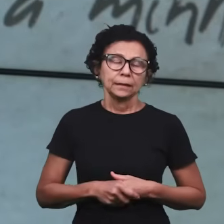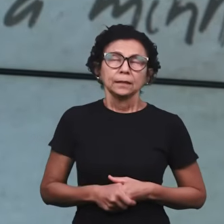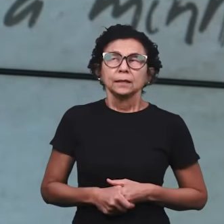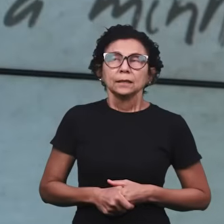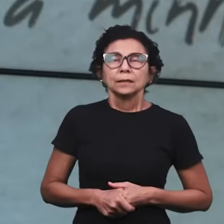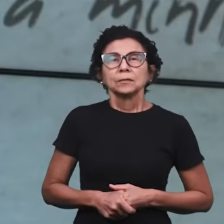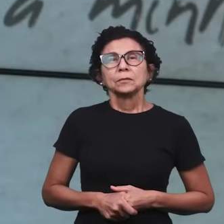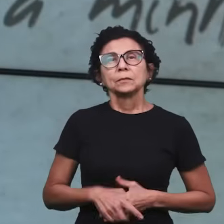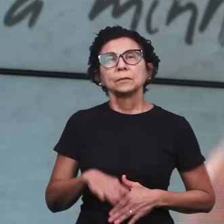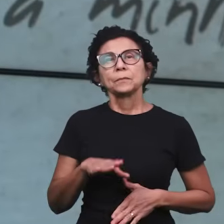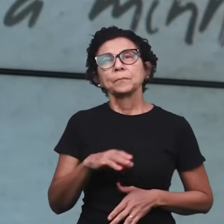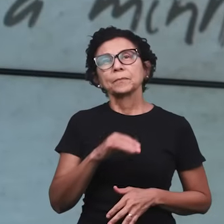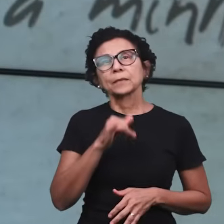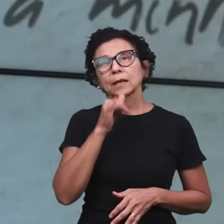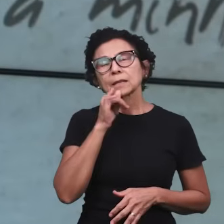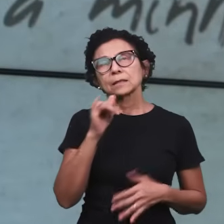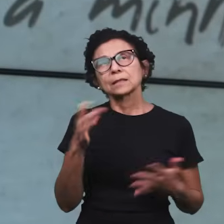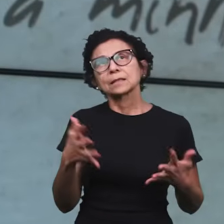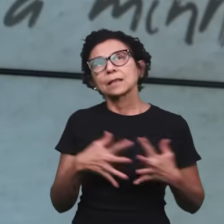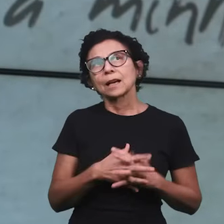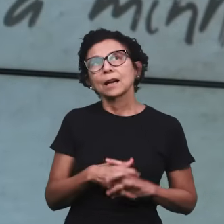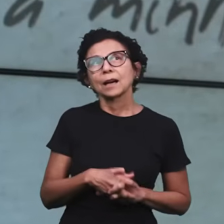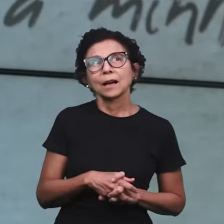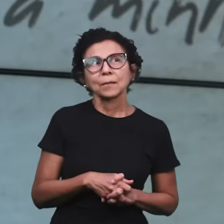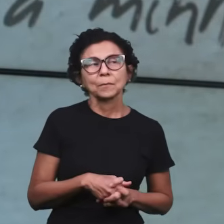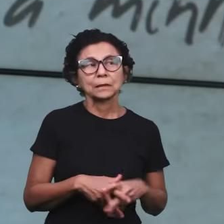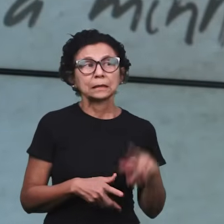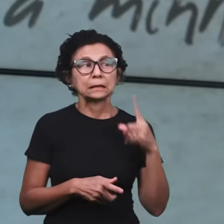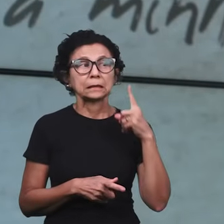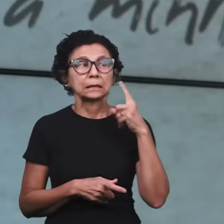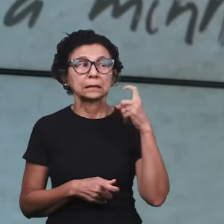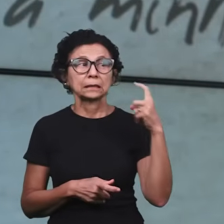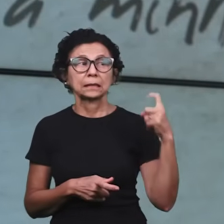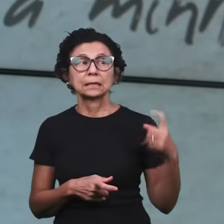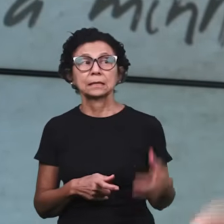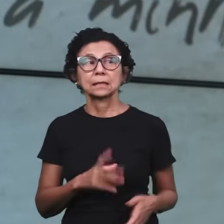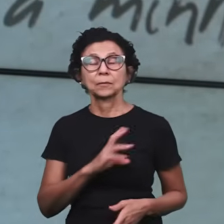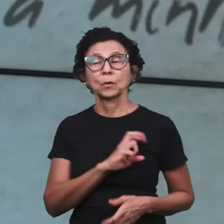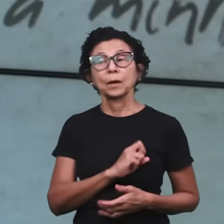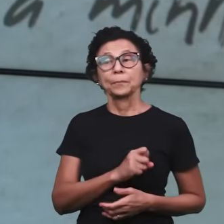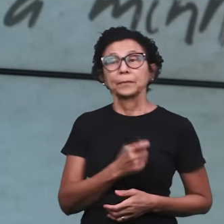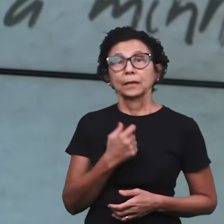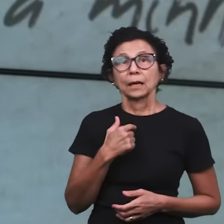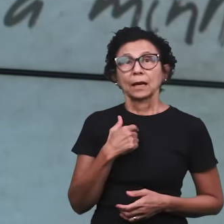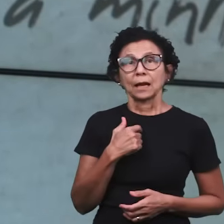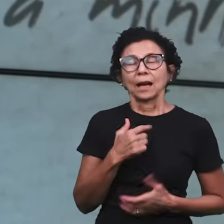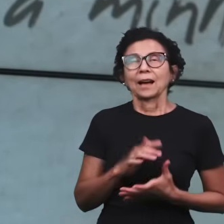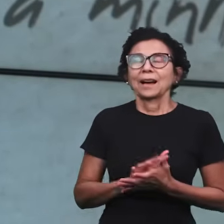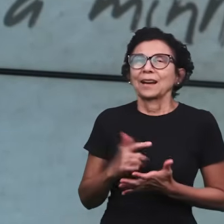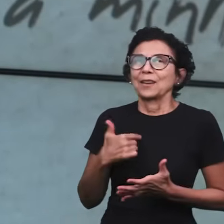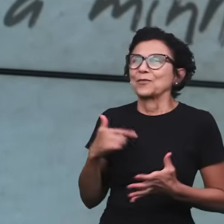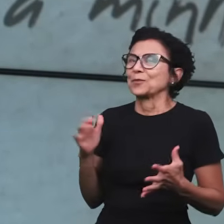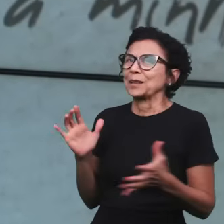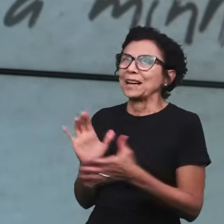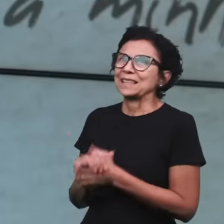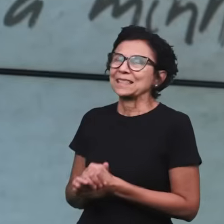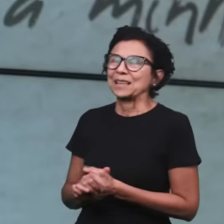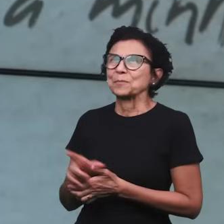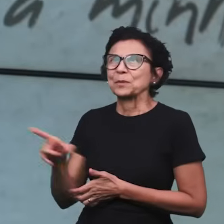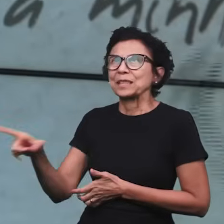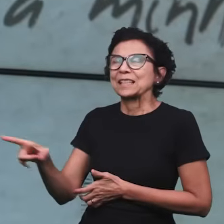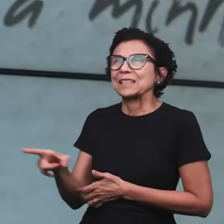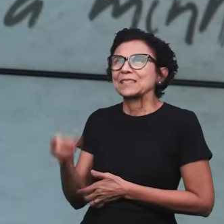achamos que o amor precisa ser interesseiro, né? Não, eu vou me casar porque aquela pessoa vai me fazer feliz. Não, é o